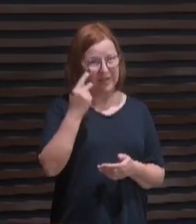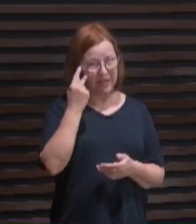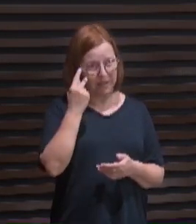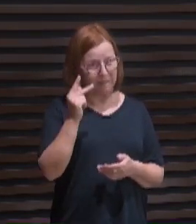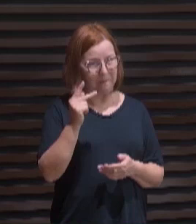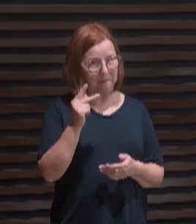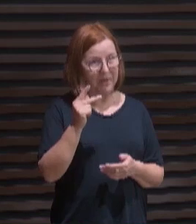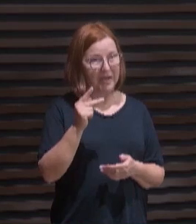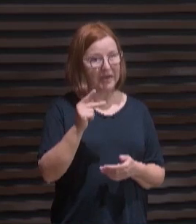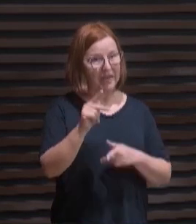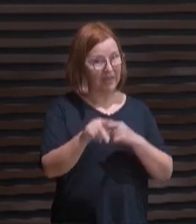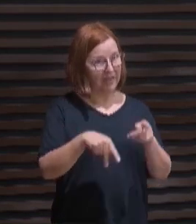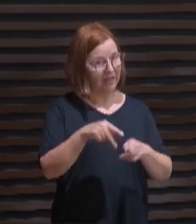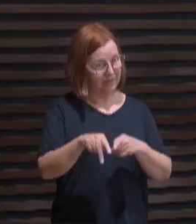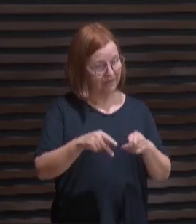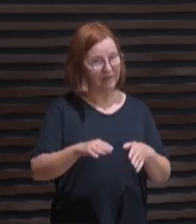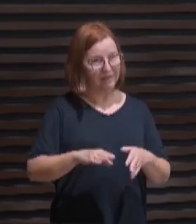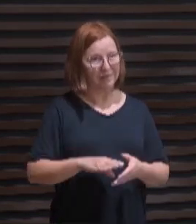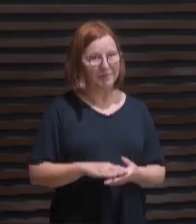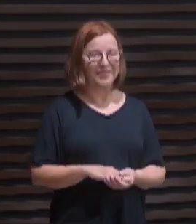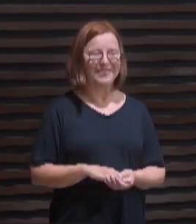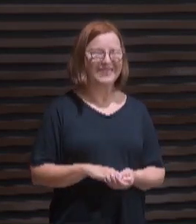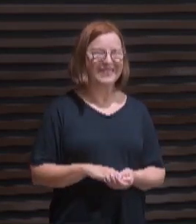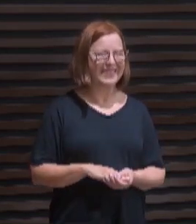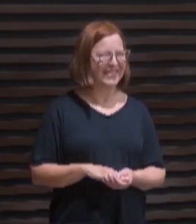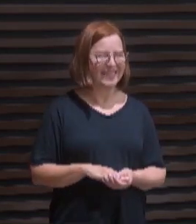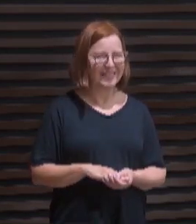gente... Isso é uma ideia. E